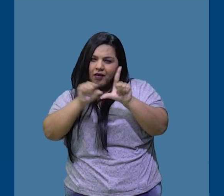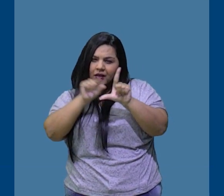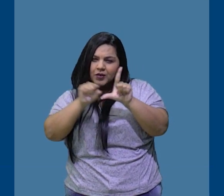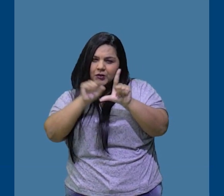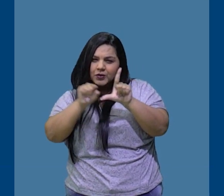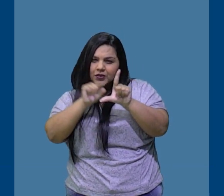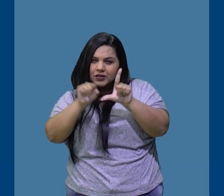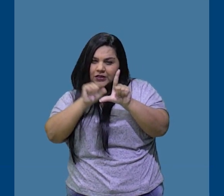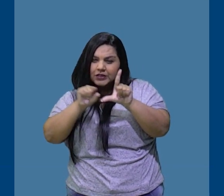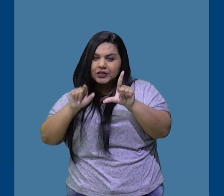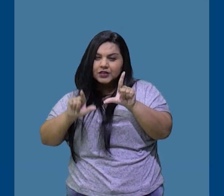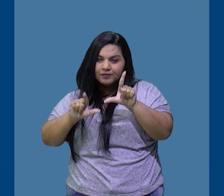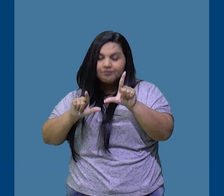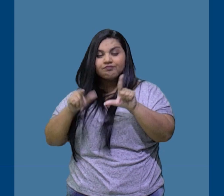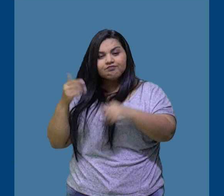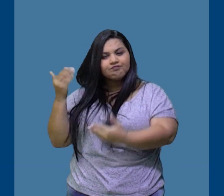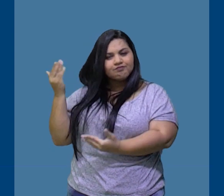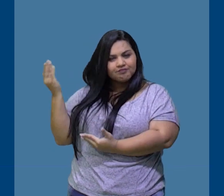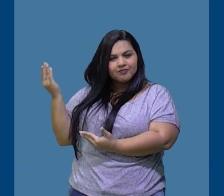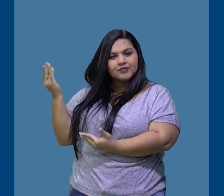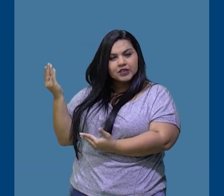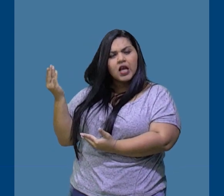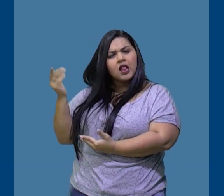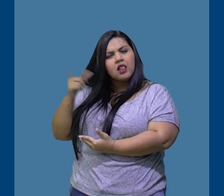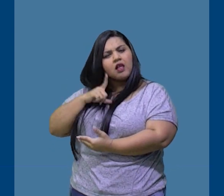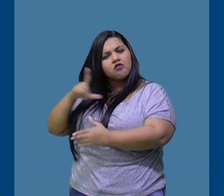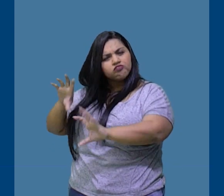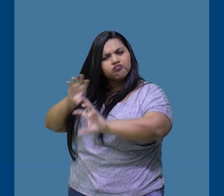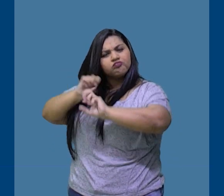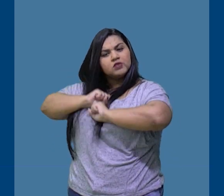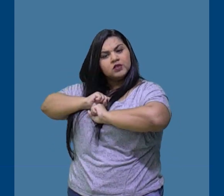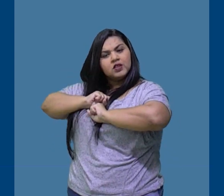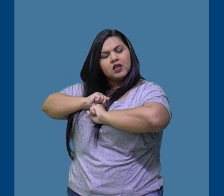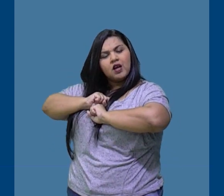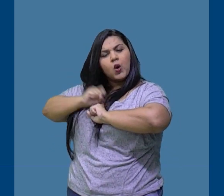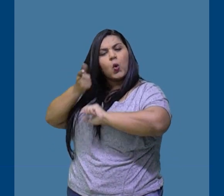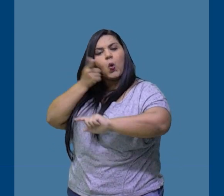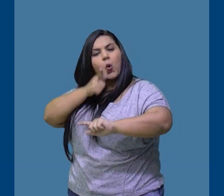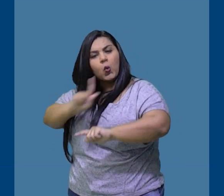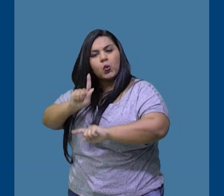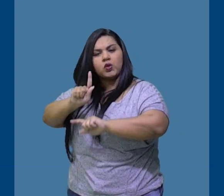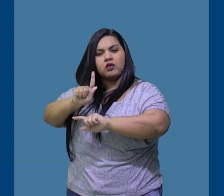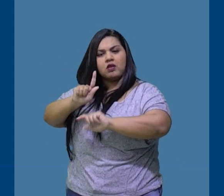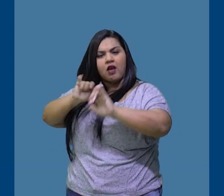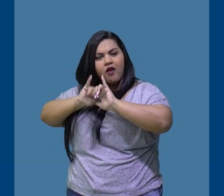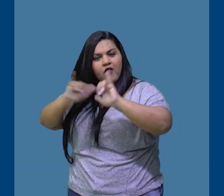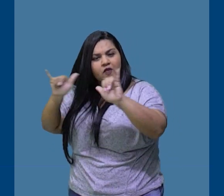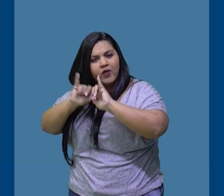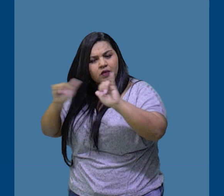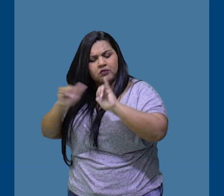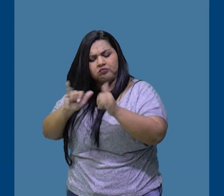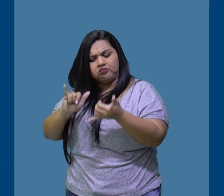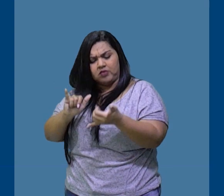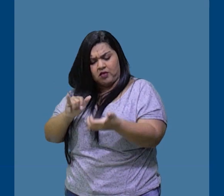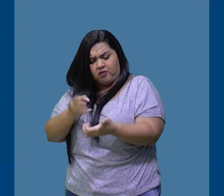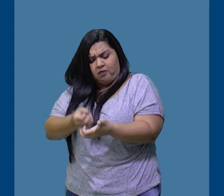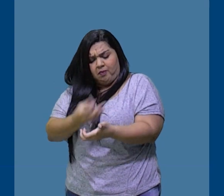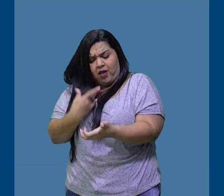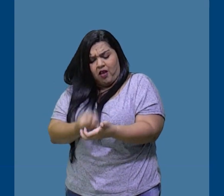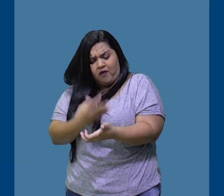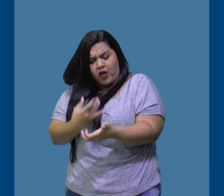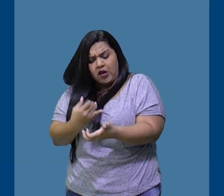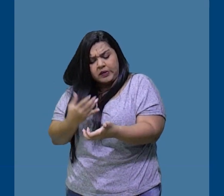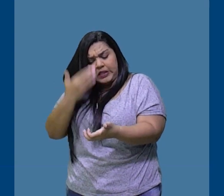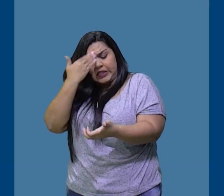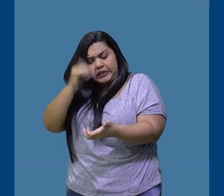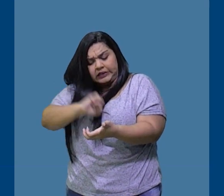você vai conseguir obter essas informações sobre aquele tema, né? Aquele mapa anterior que a gente viu era a taxa